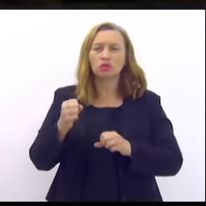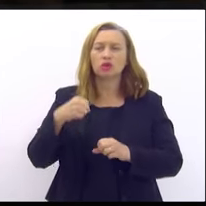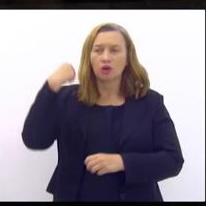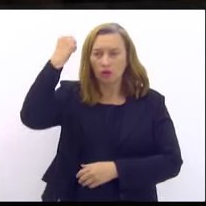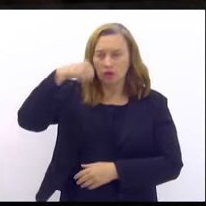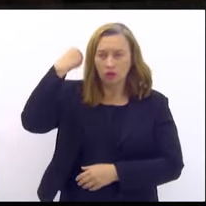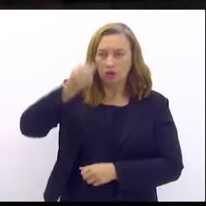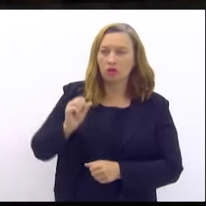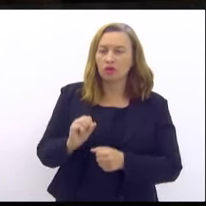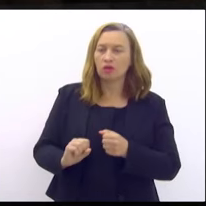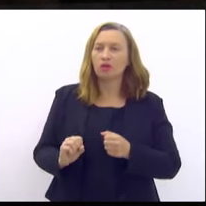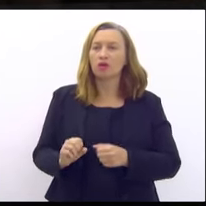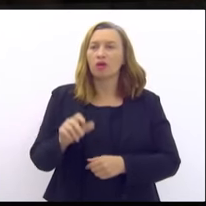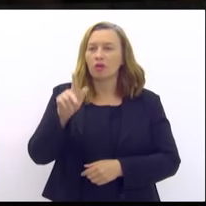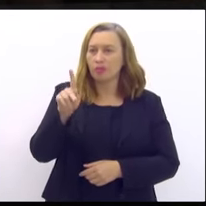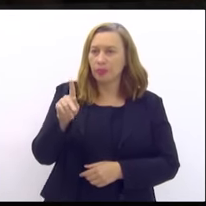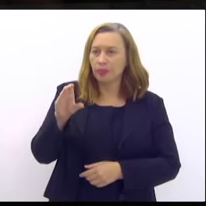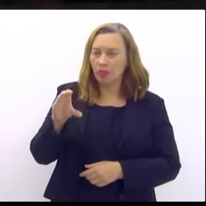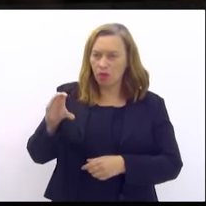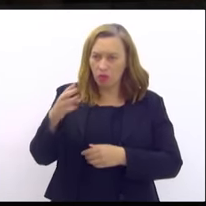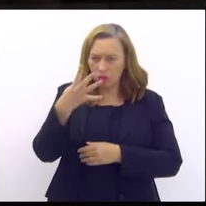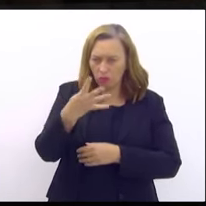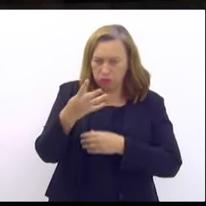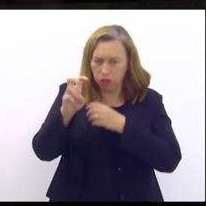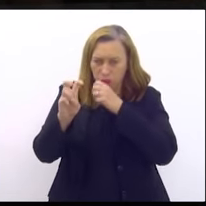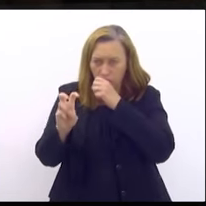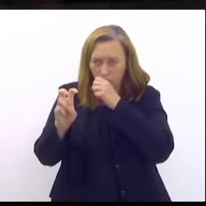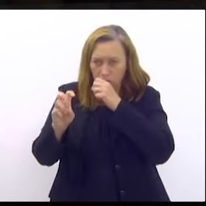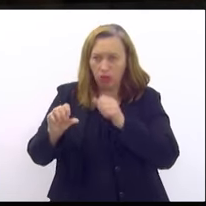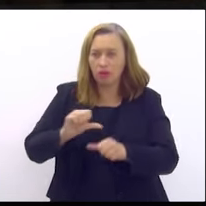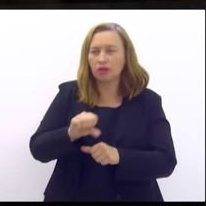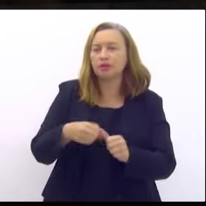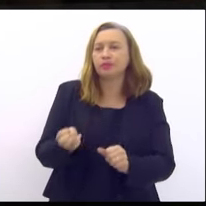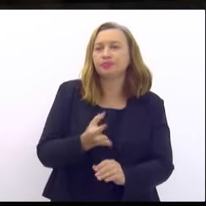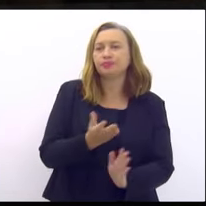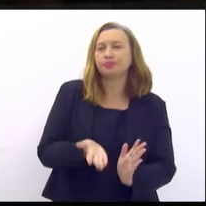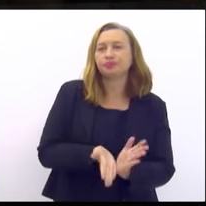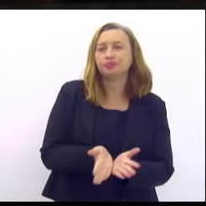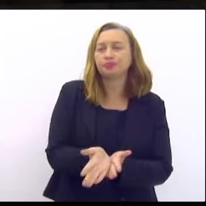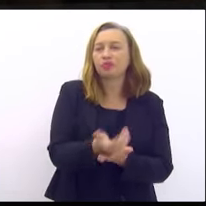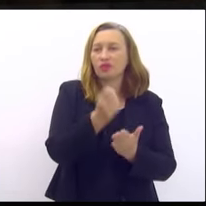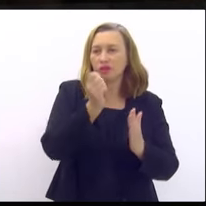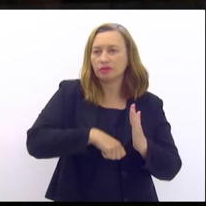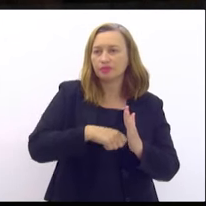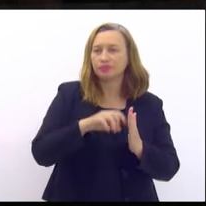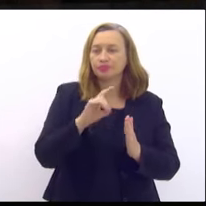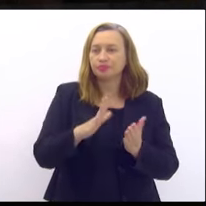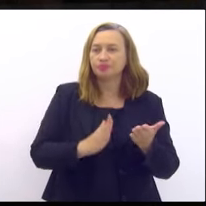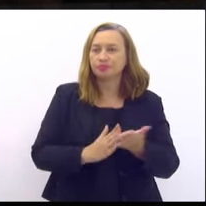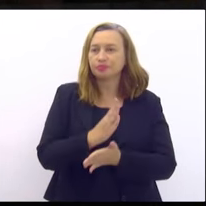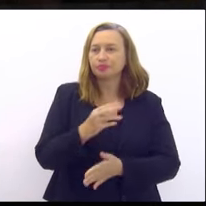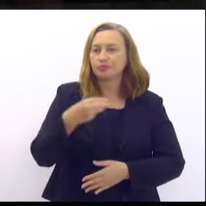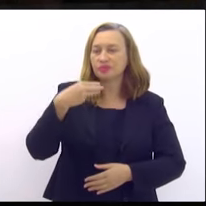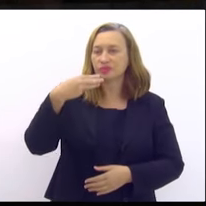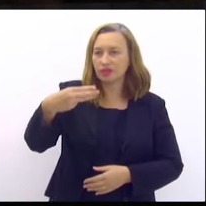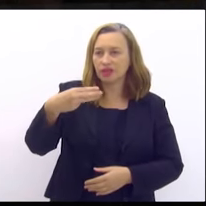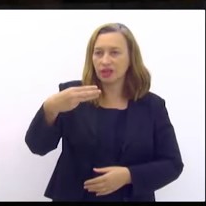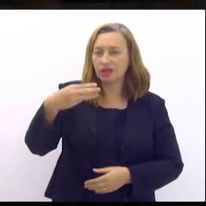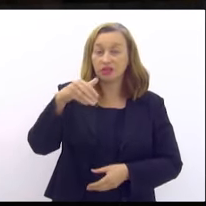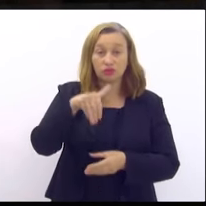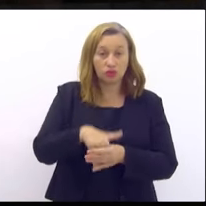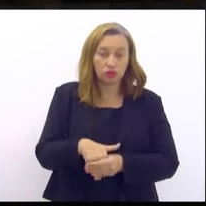PEC 45 que é a PEC da reforma tributada foi aprovado com uma margem apenas de três